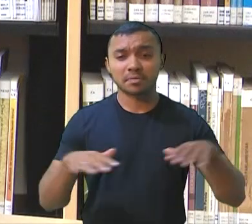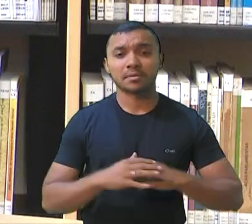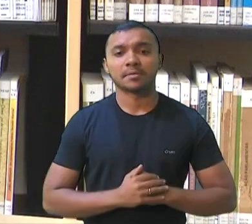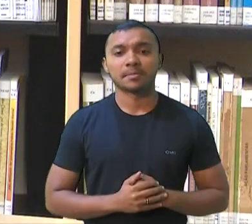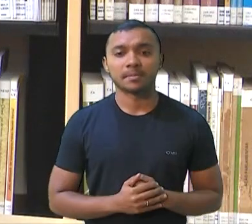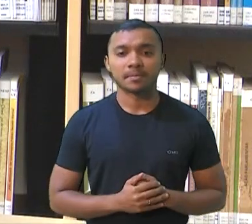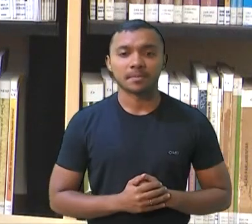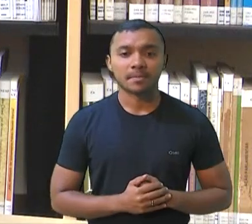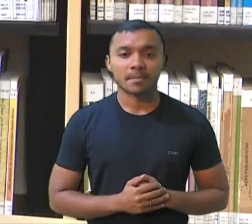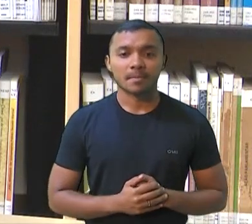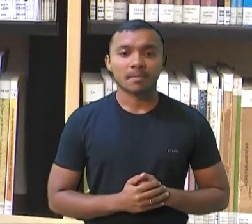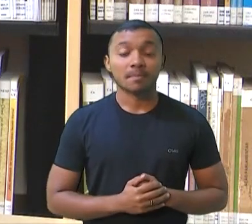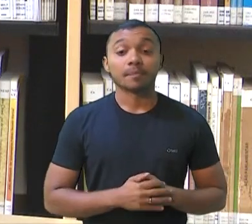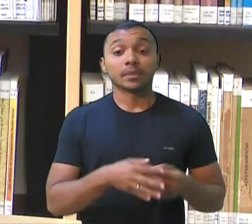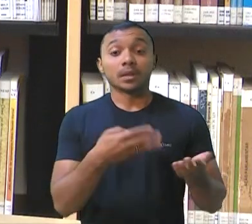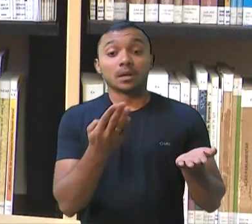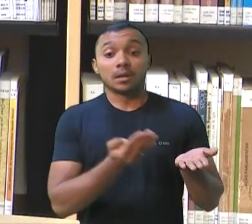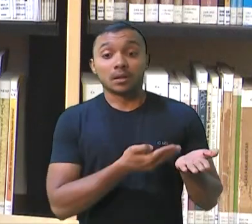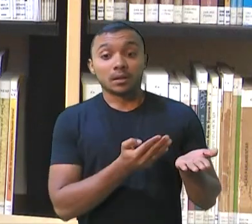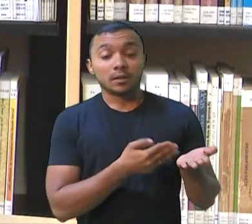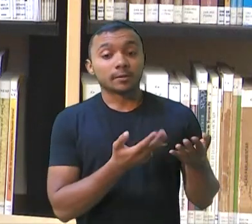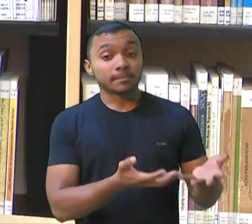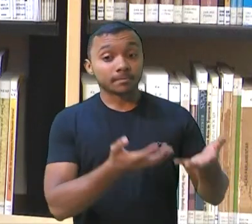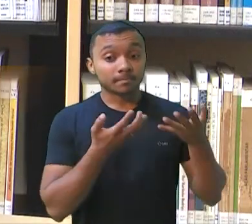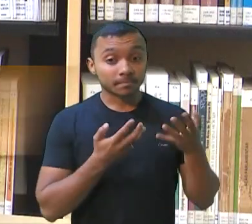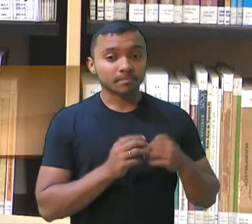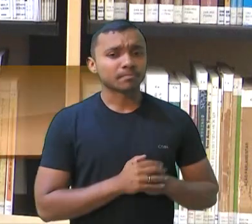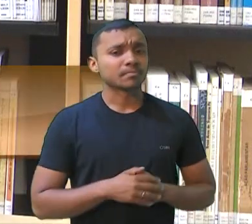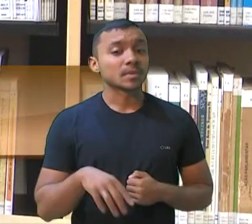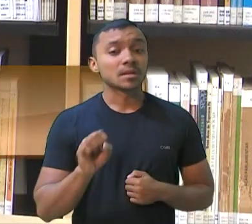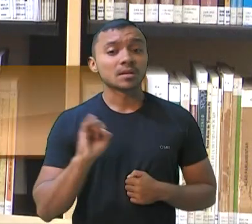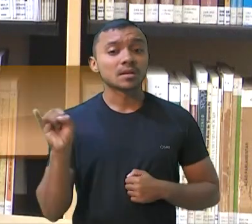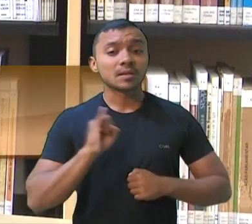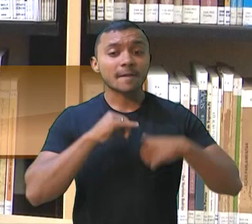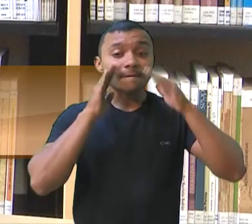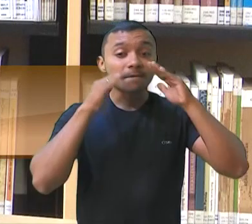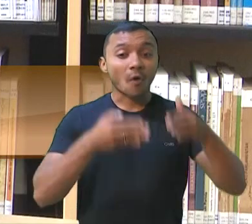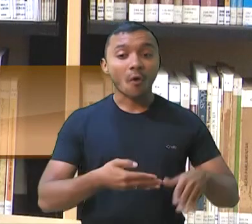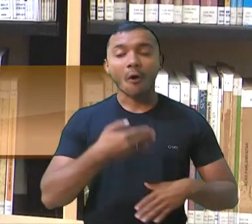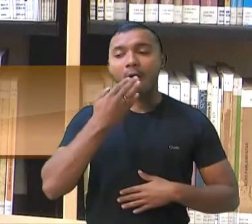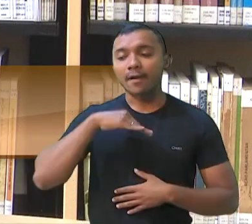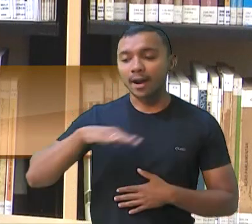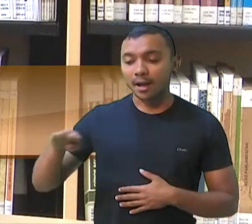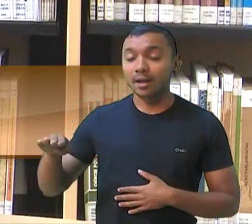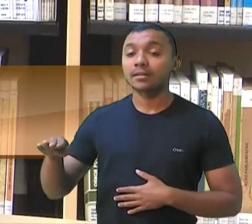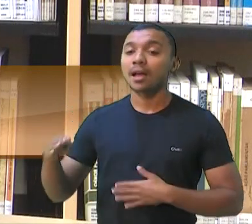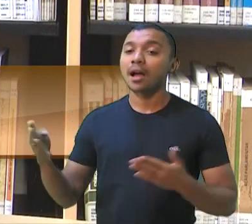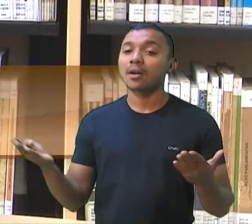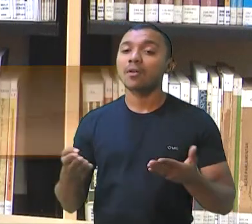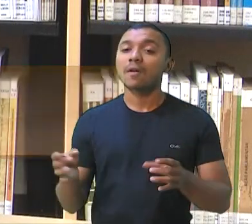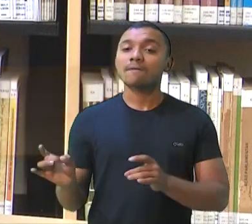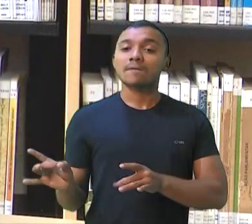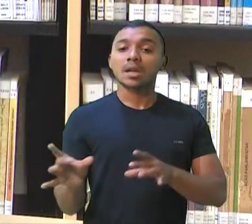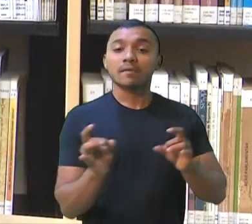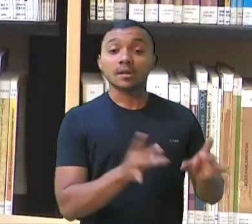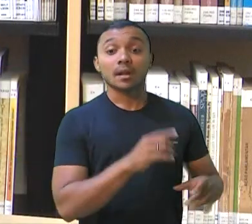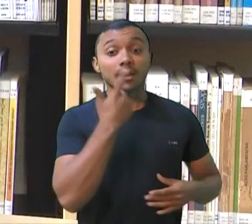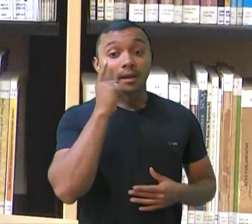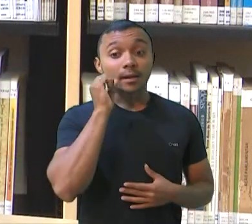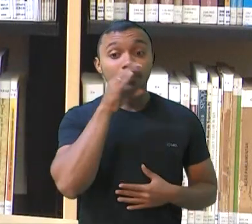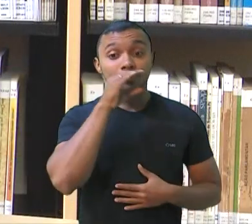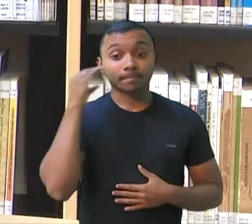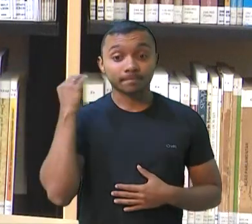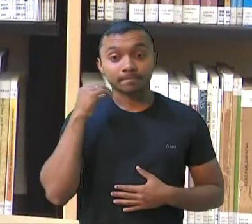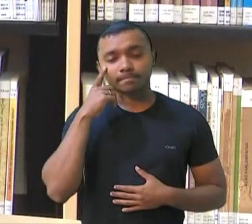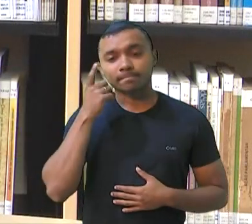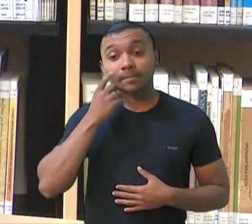que eu queria mostrar no livro. Se você licenciava só produtos para criança, agora você licencia produtos para adultos. É tanto que